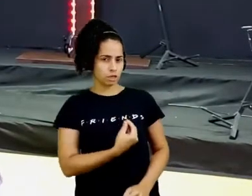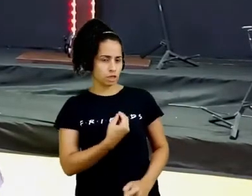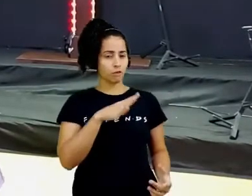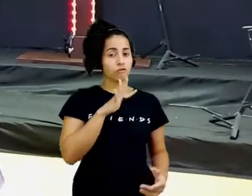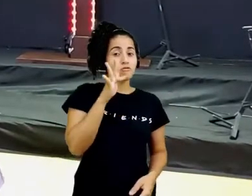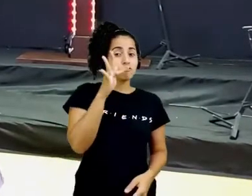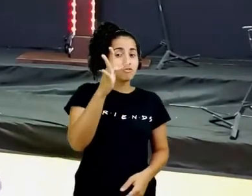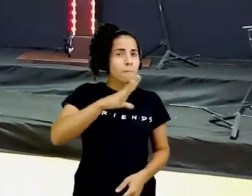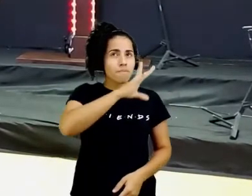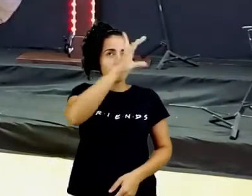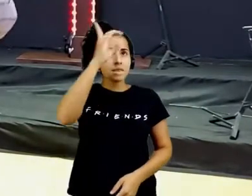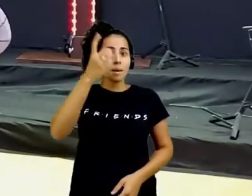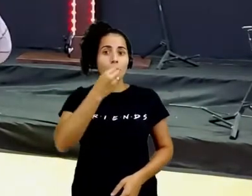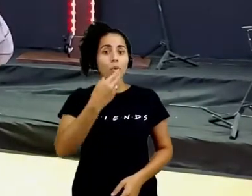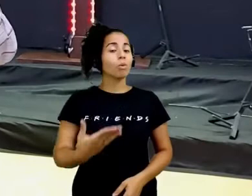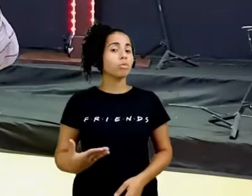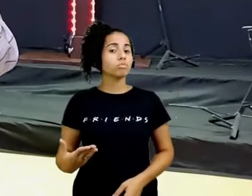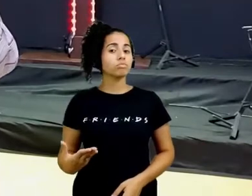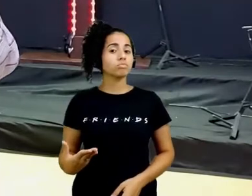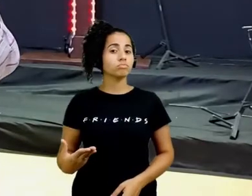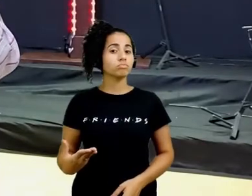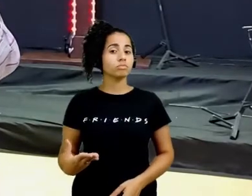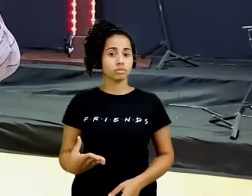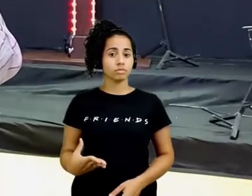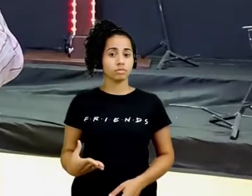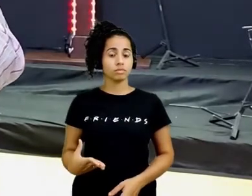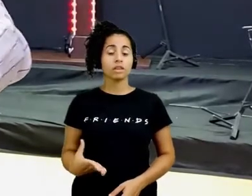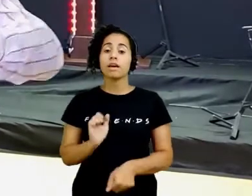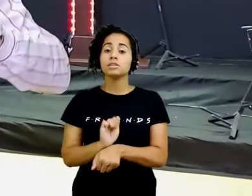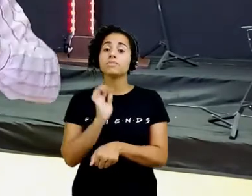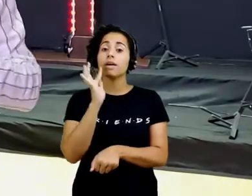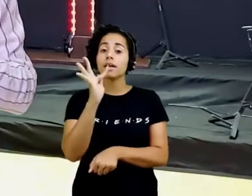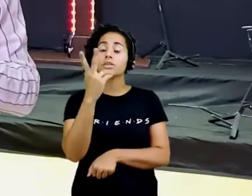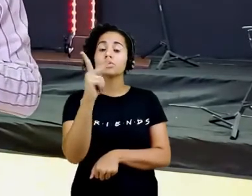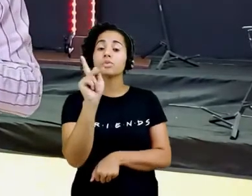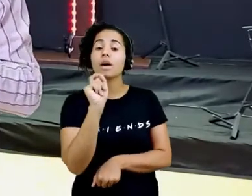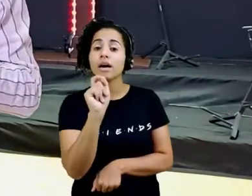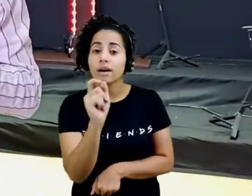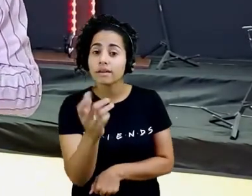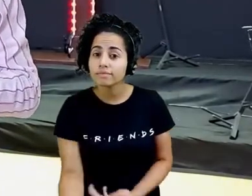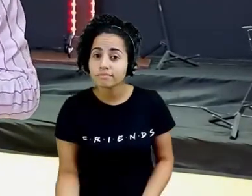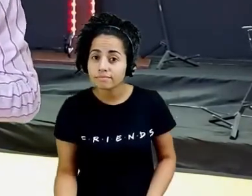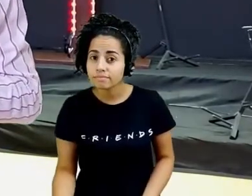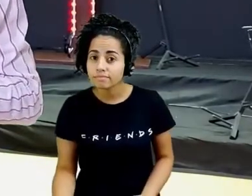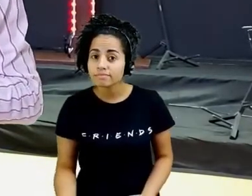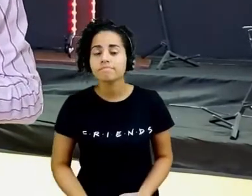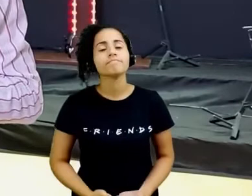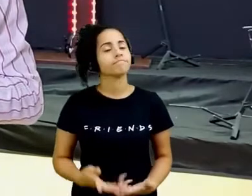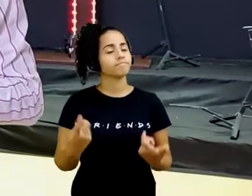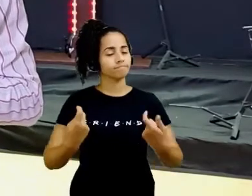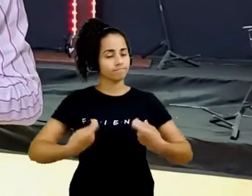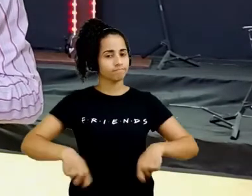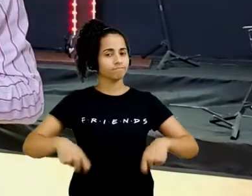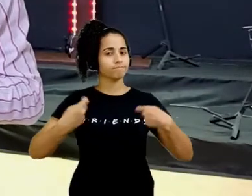maravilhoso, extraordinário? Onde está a tua esperança? Temos que